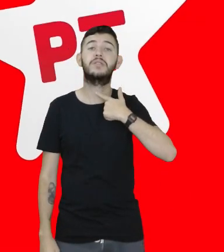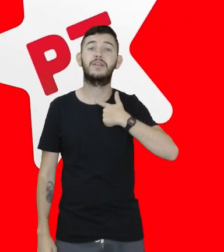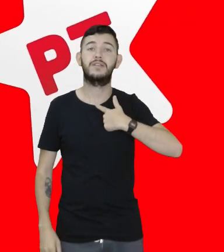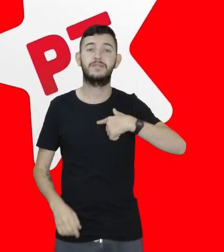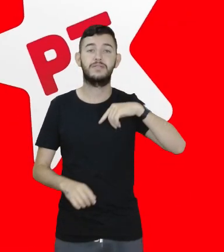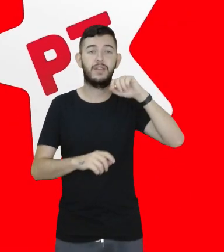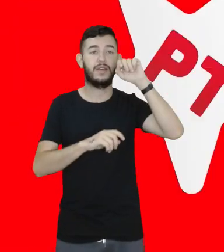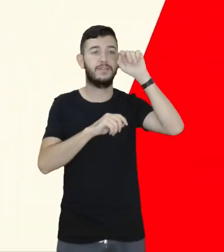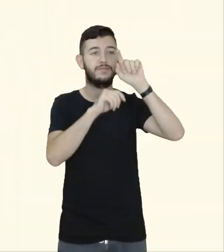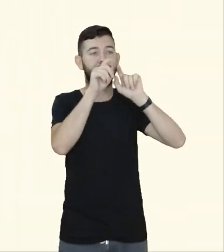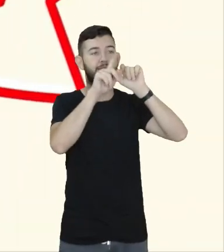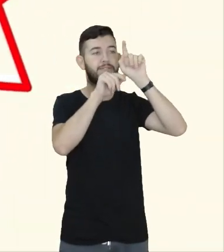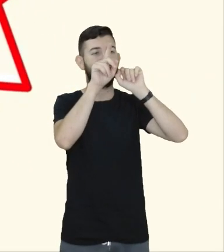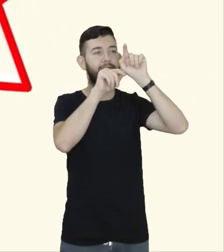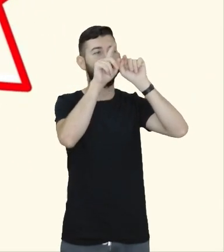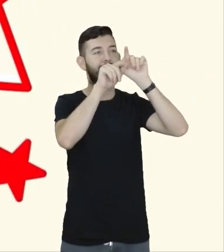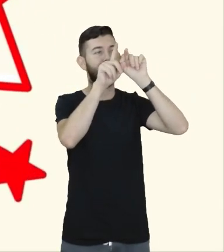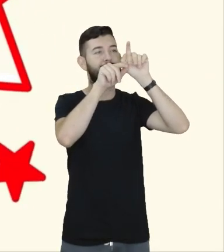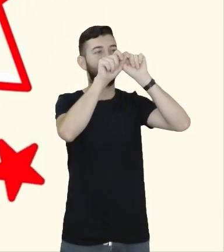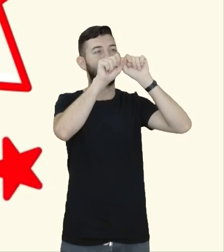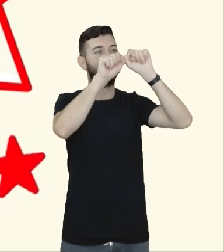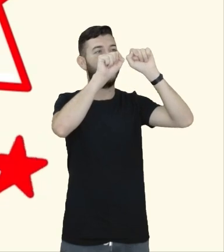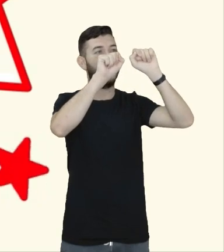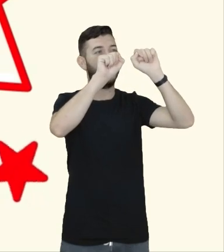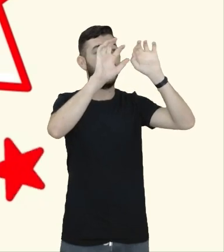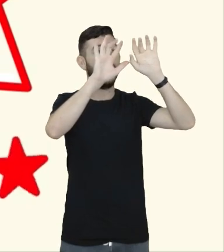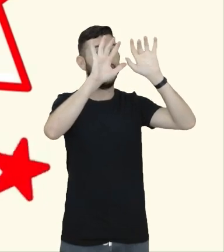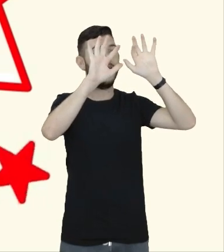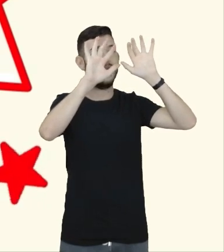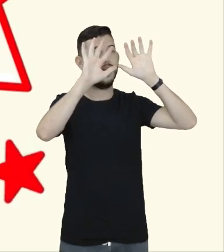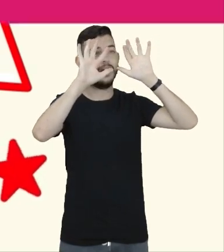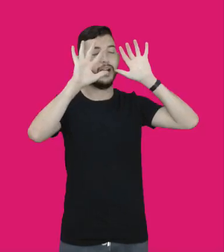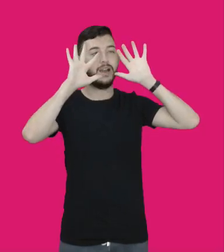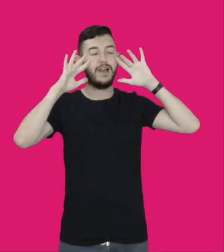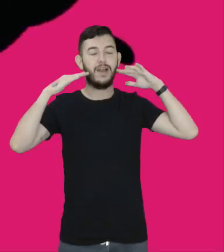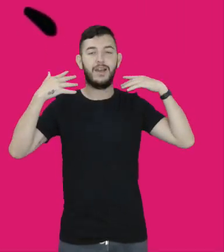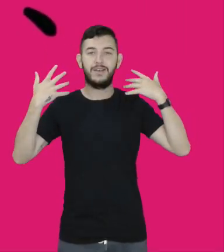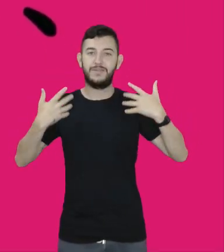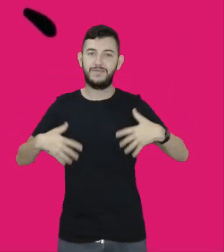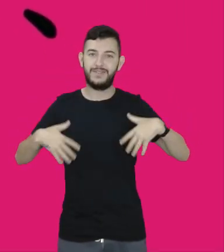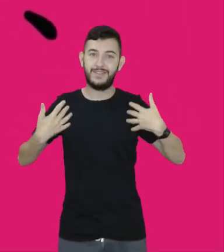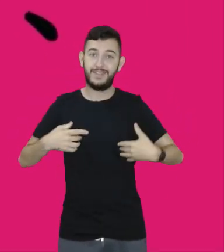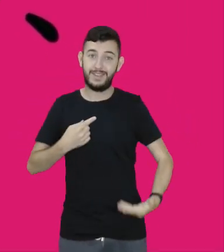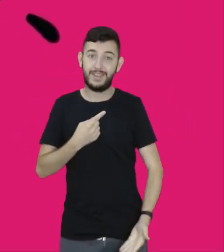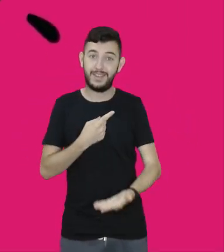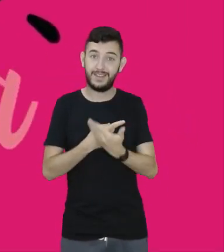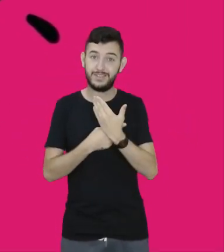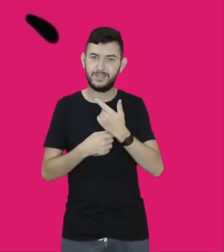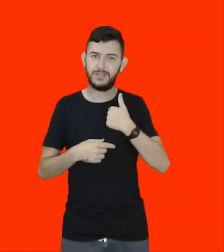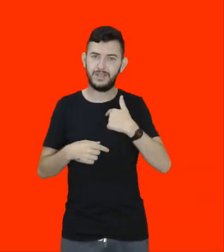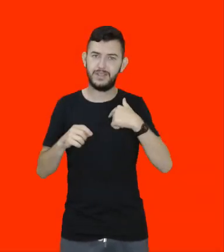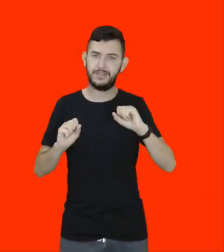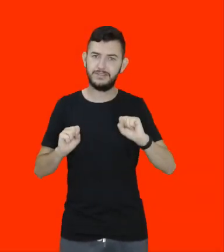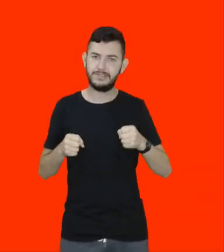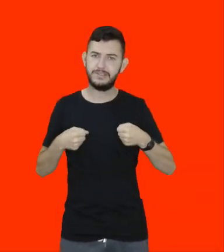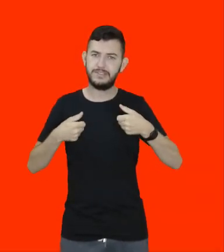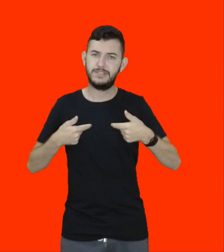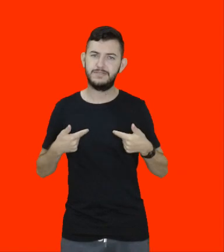ainda brilha, ela é quem vai me guiar. Ser guerreira é minha